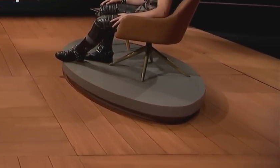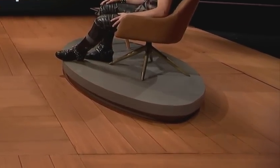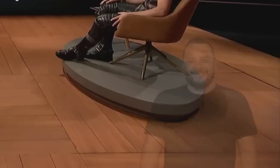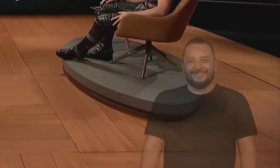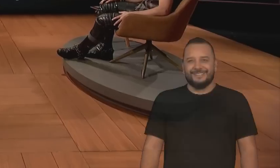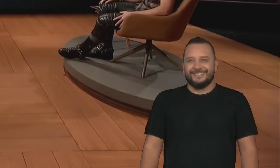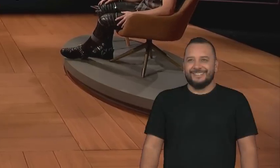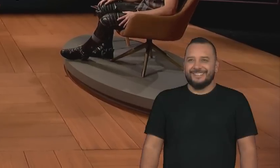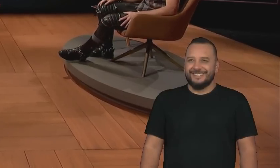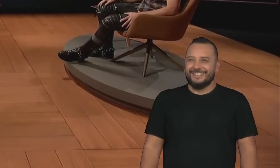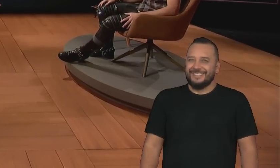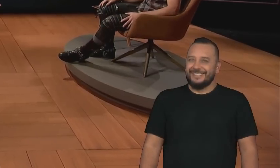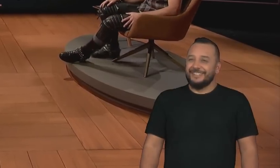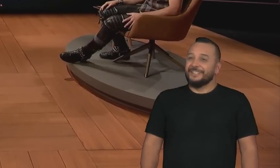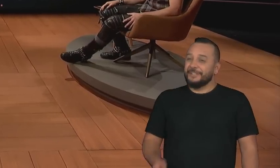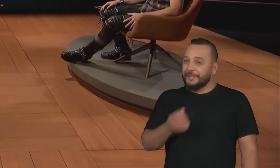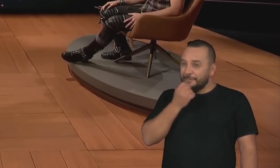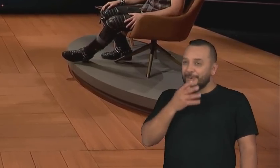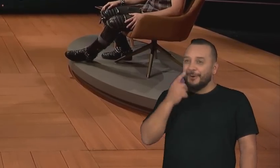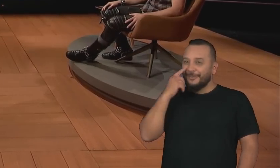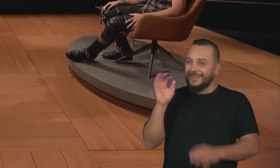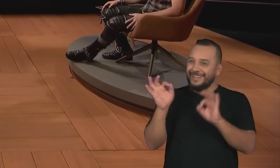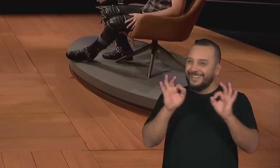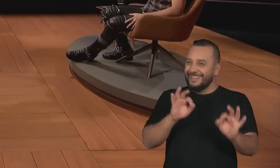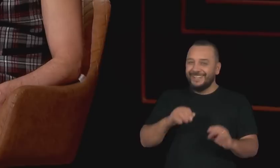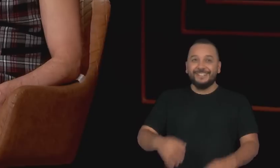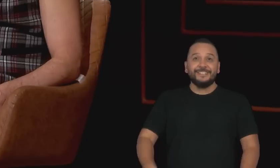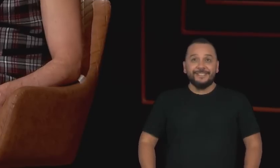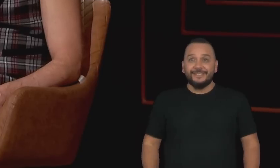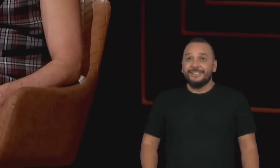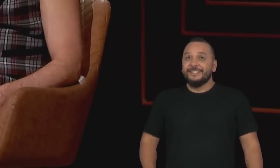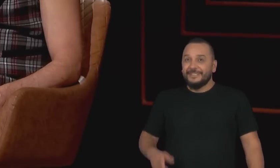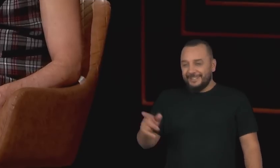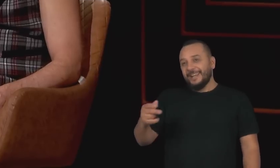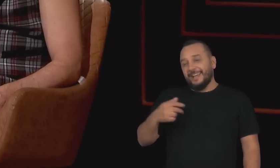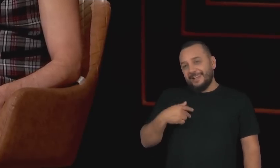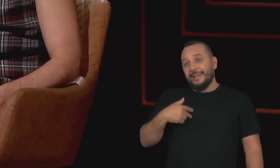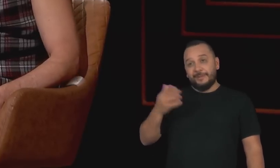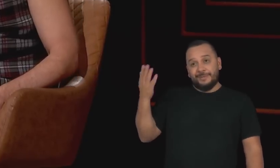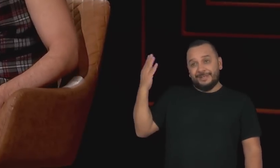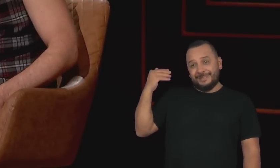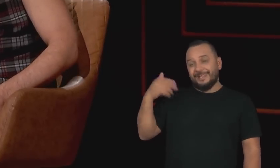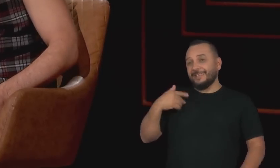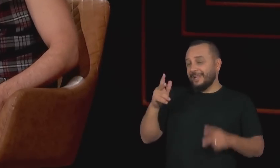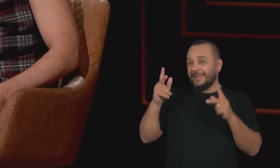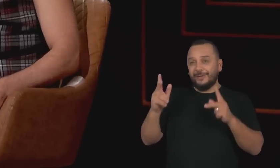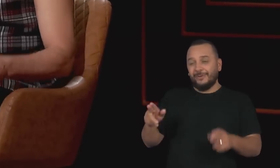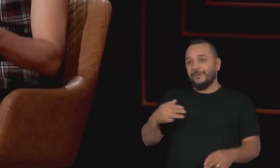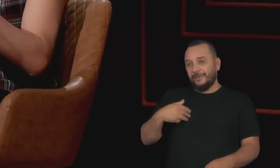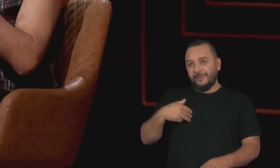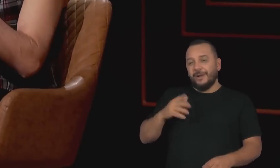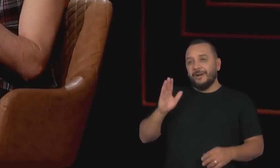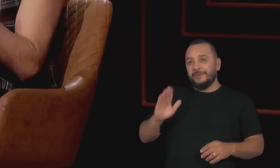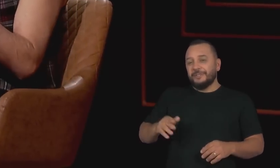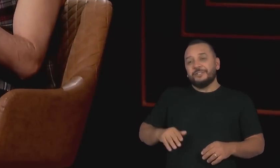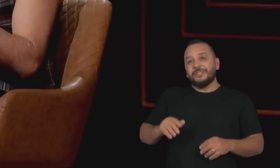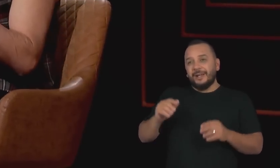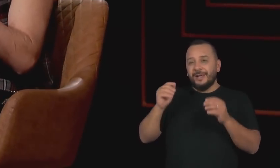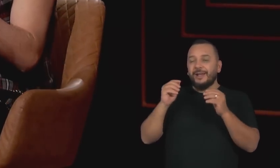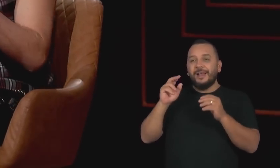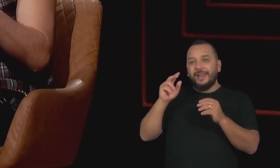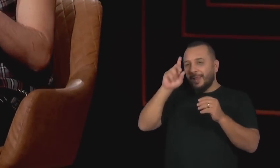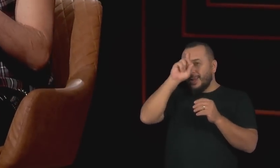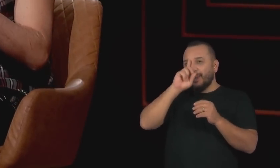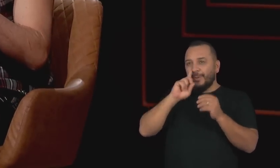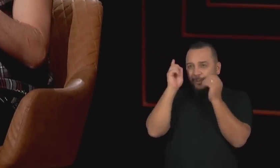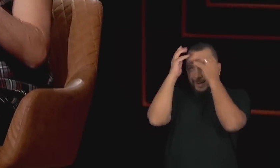What a moment. Que momento, cara. Não, isso aí é tipo Marilyn Monroe do punk. Não, porque a Nina Hagen é muito louca. Você